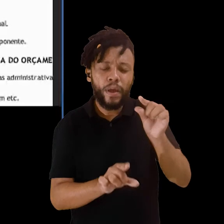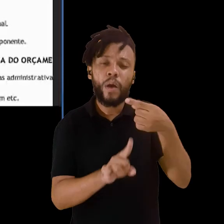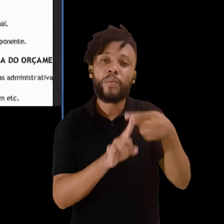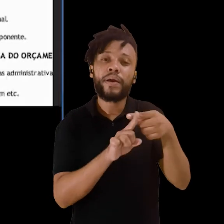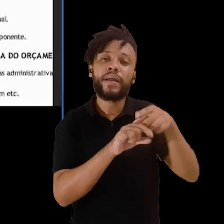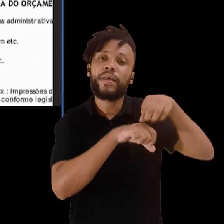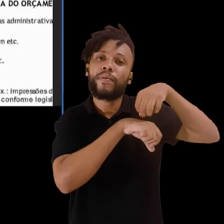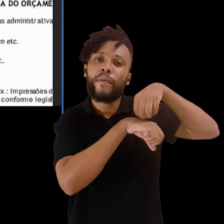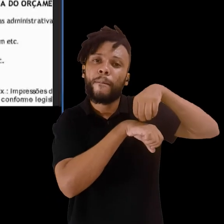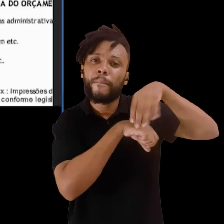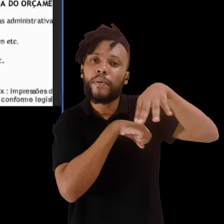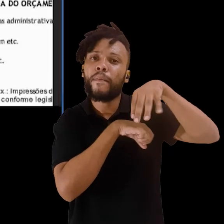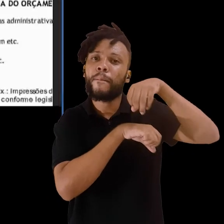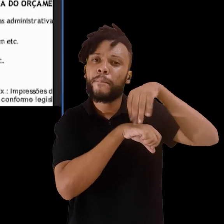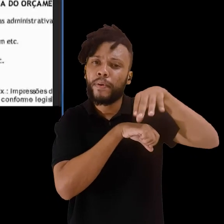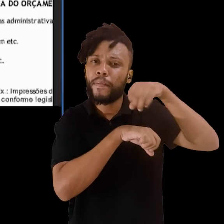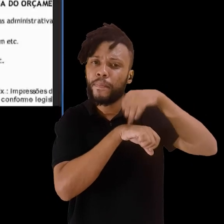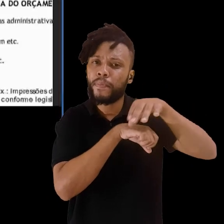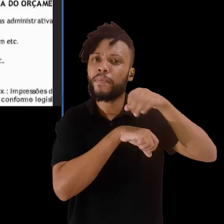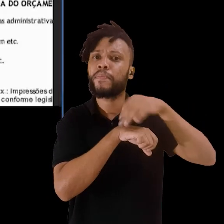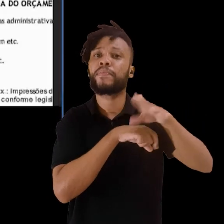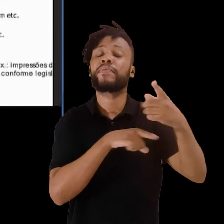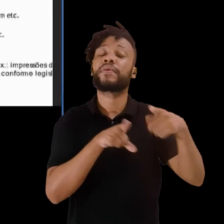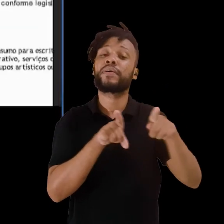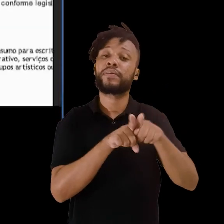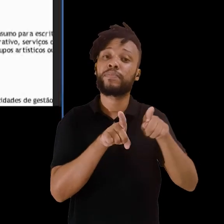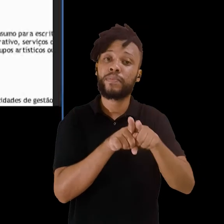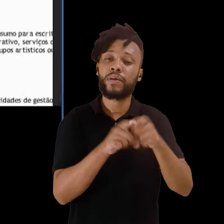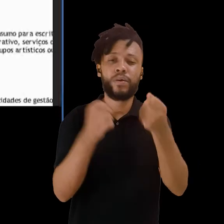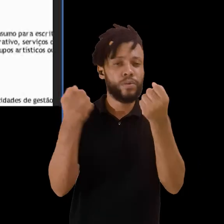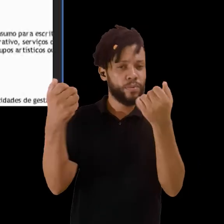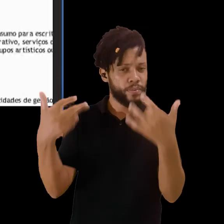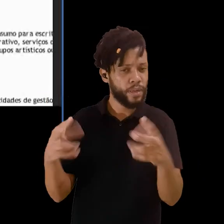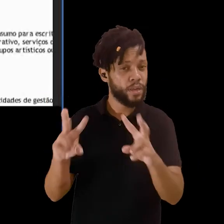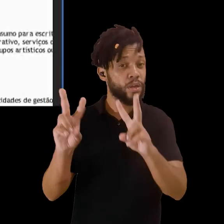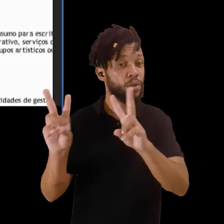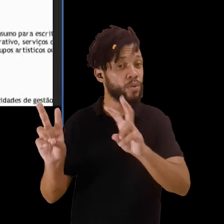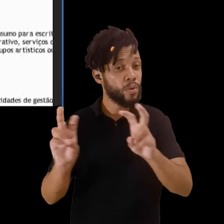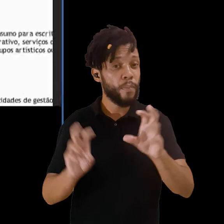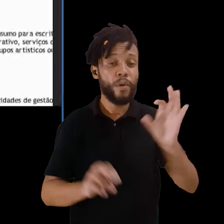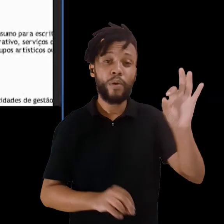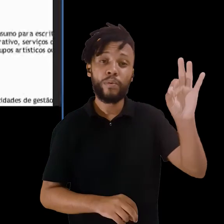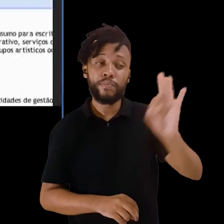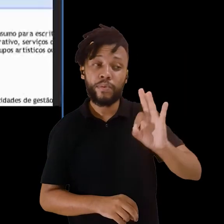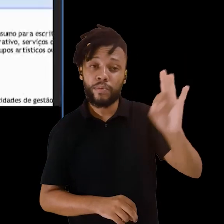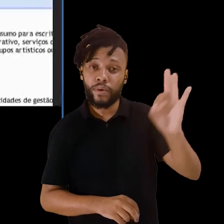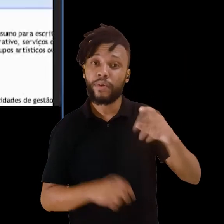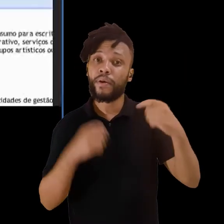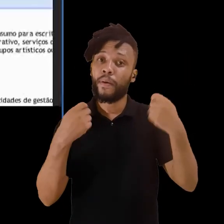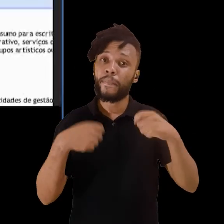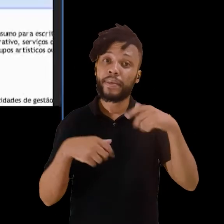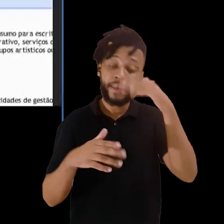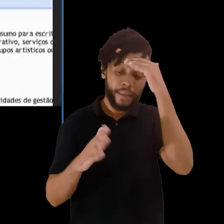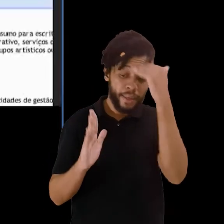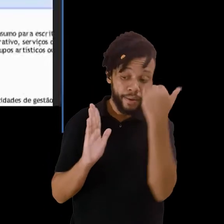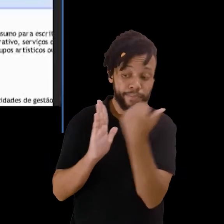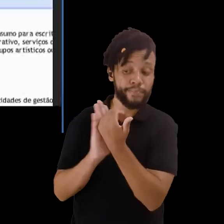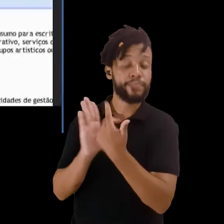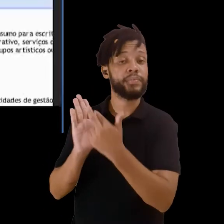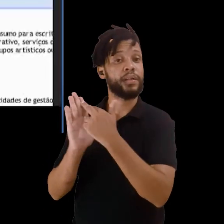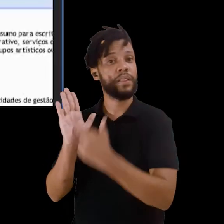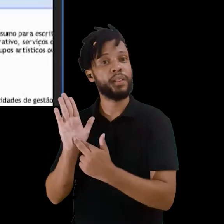porque eles dão dicas, né? Inclusive, olha aqui que eu falei a respeito dos percentuais, né, que devem ser respeitados.